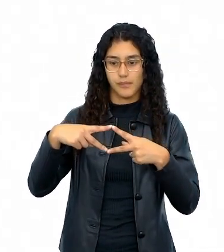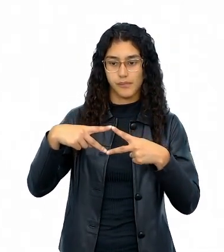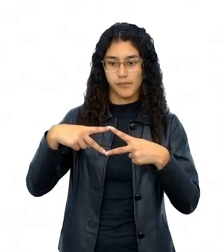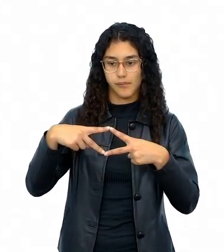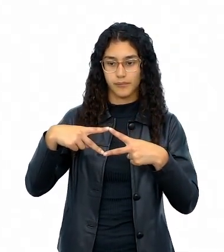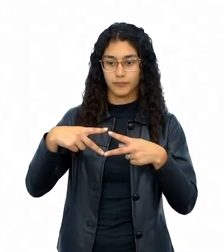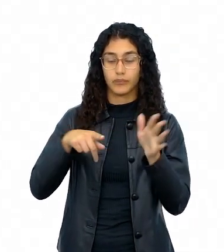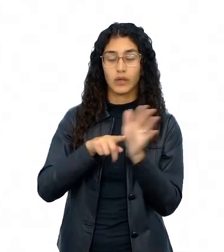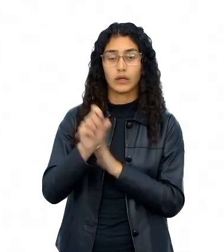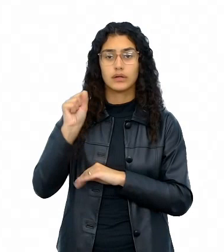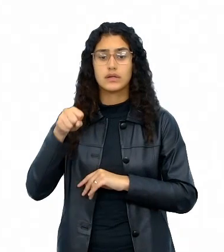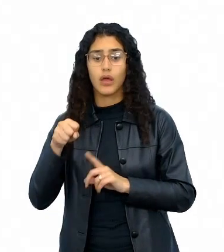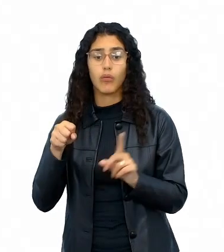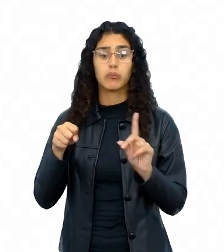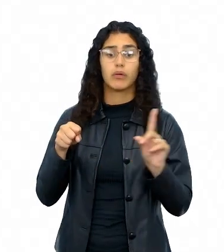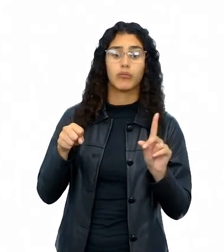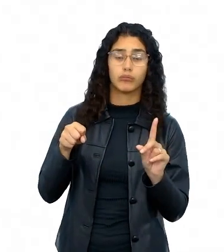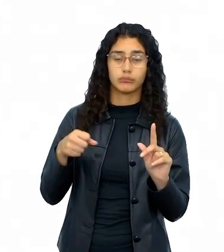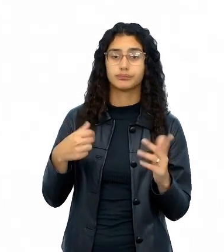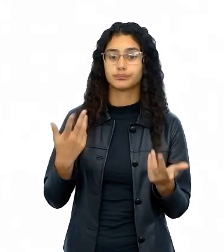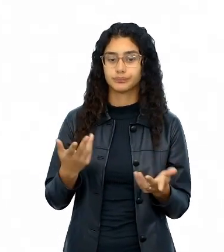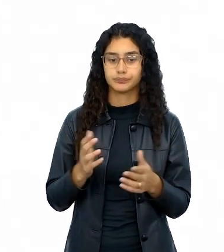é sim ou é não? Tá?